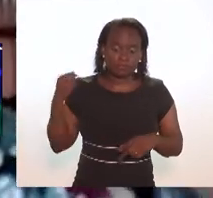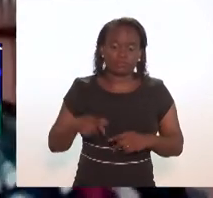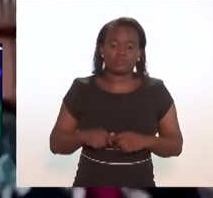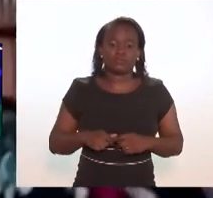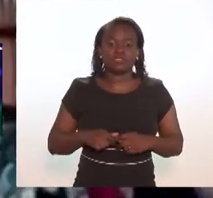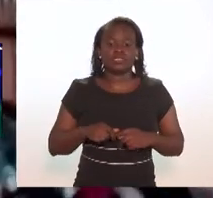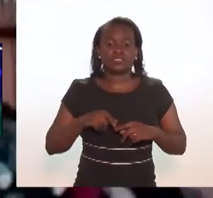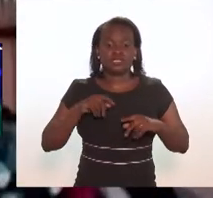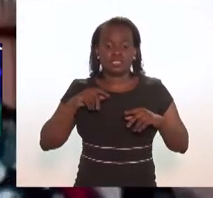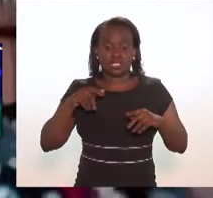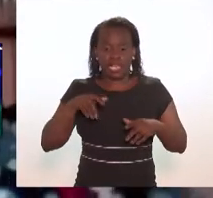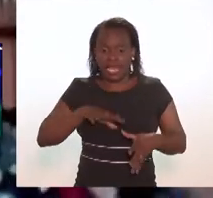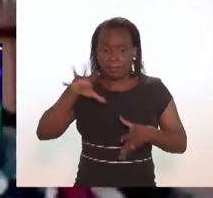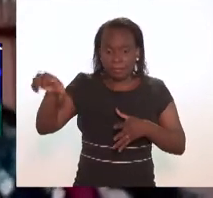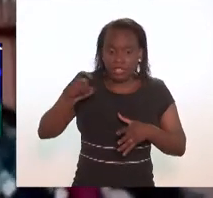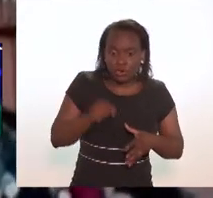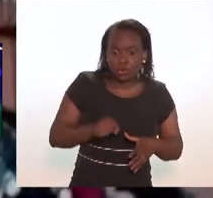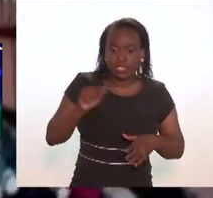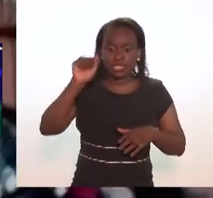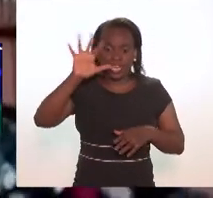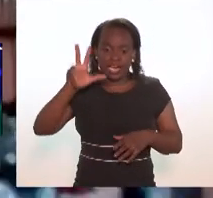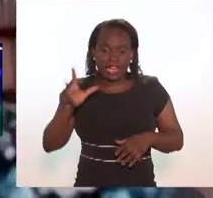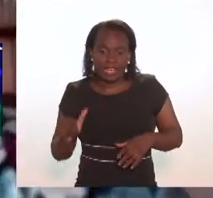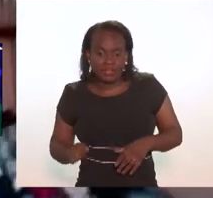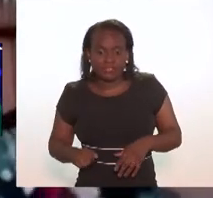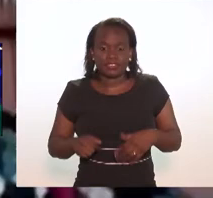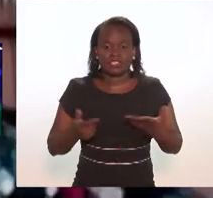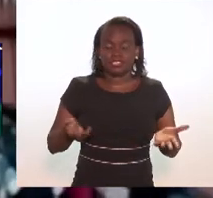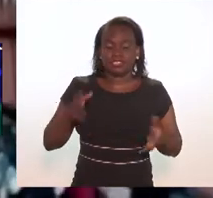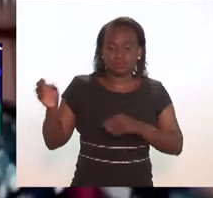dos povos sequestrados em África e trazidos para cá.